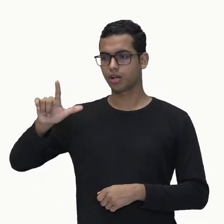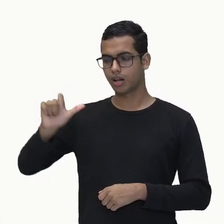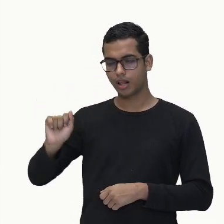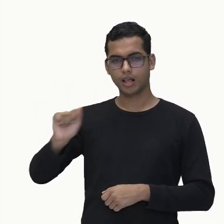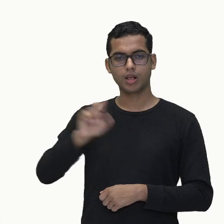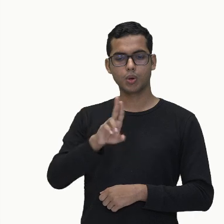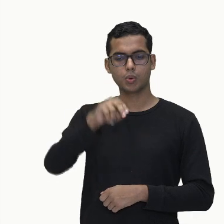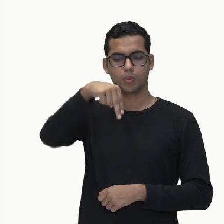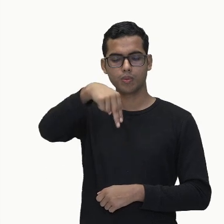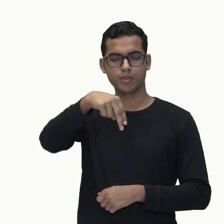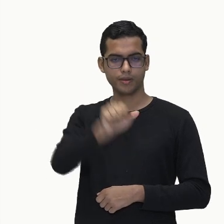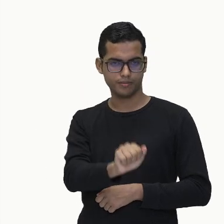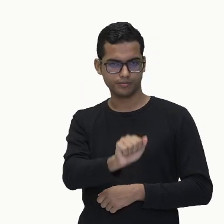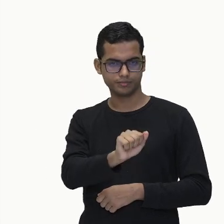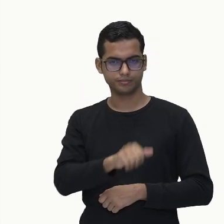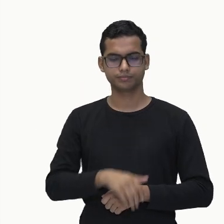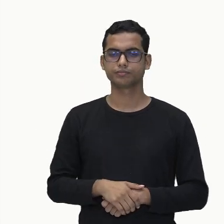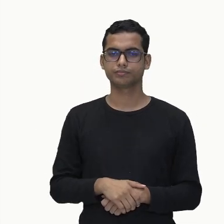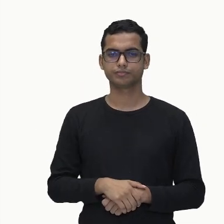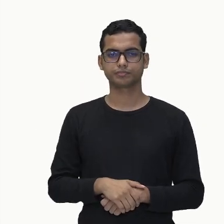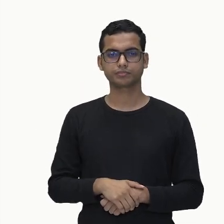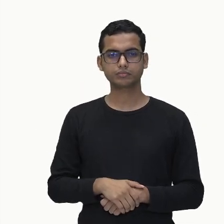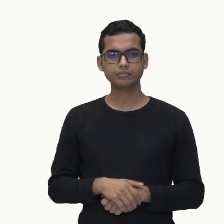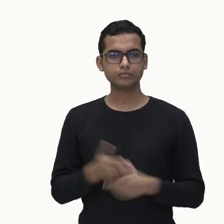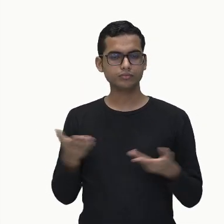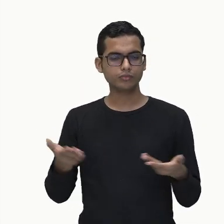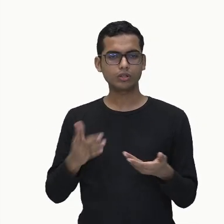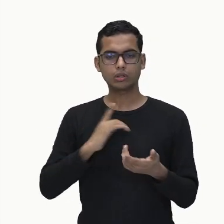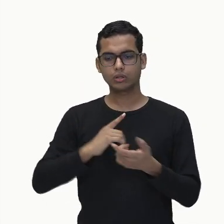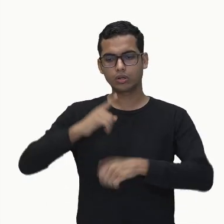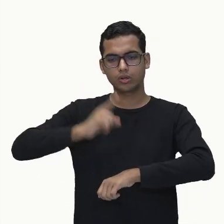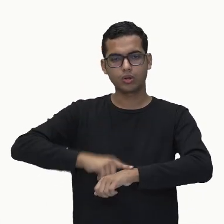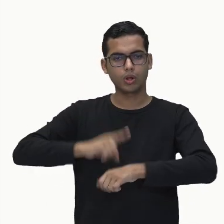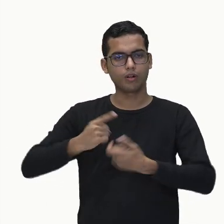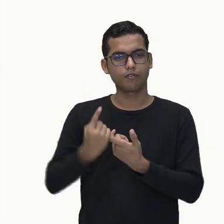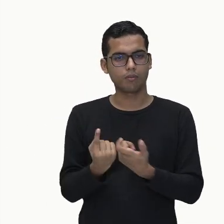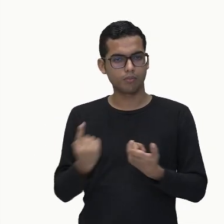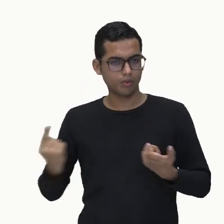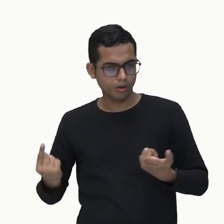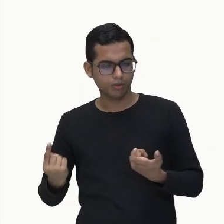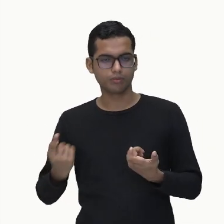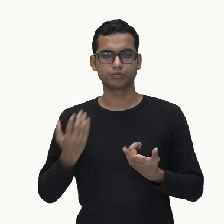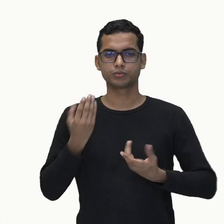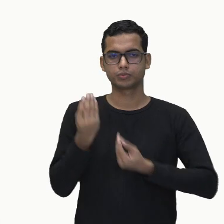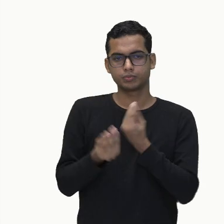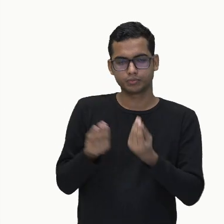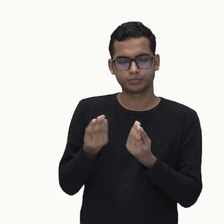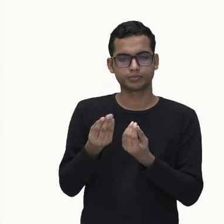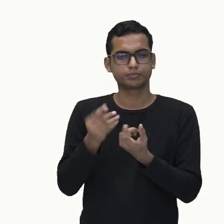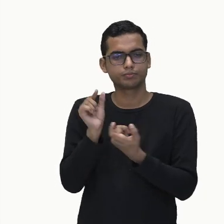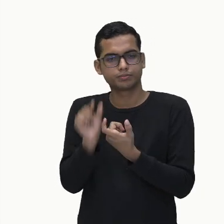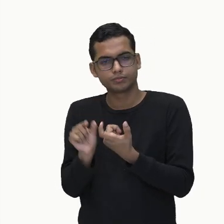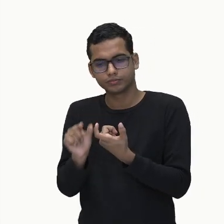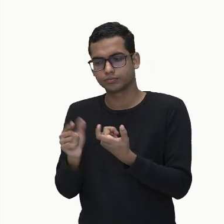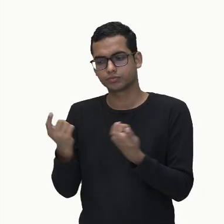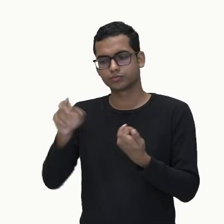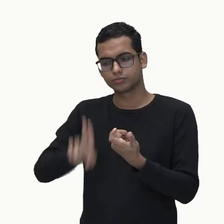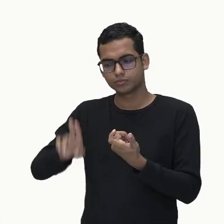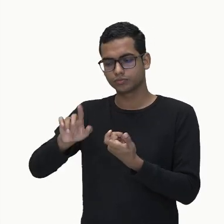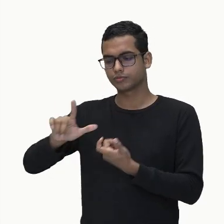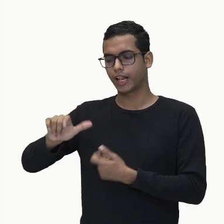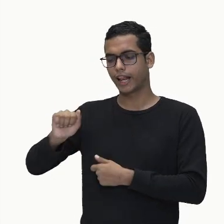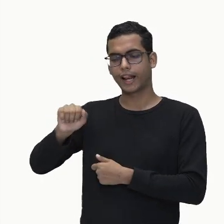unaa um exemplo né E se a hora for em plural ou seja a partir de 2 horas som las